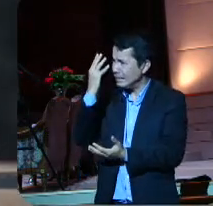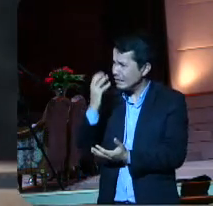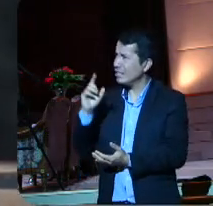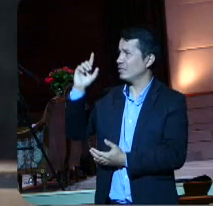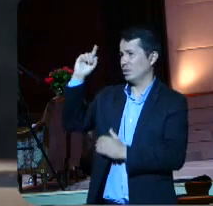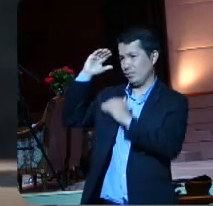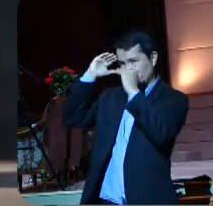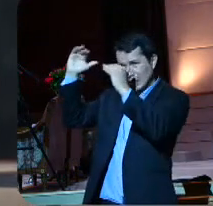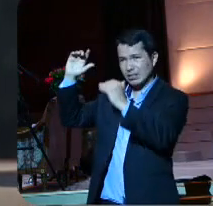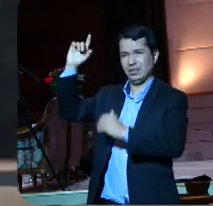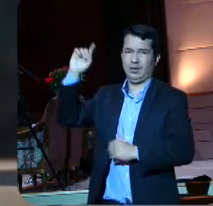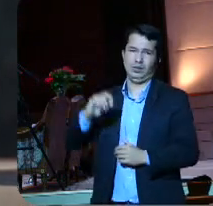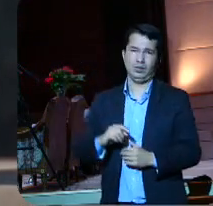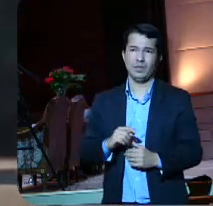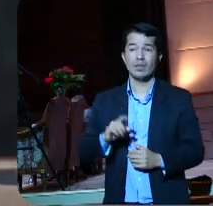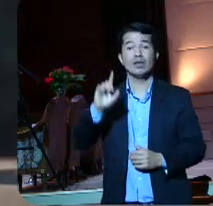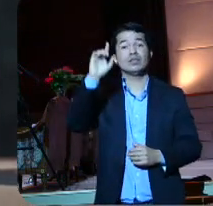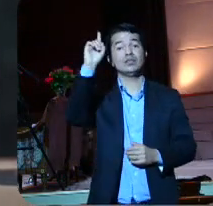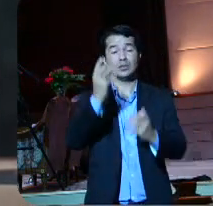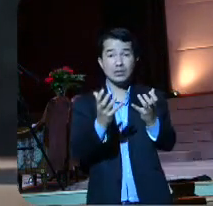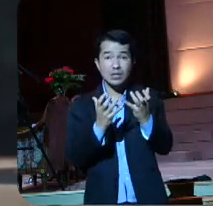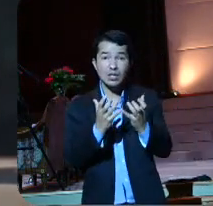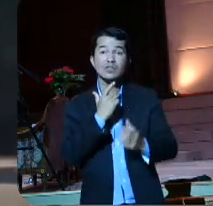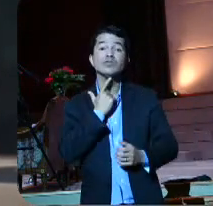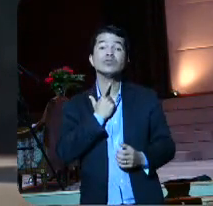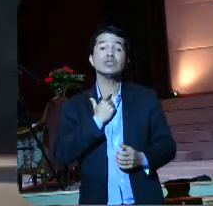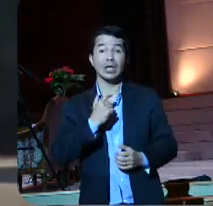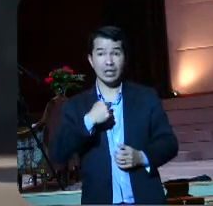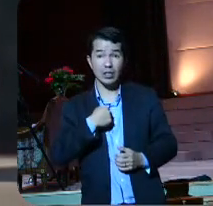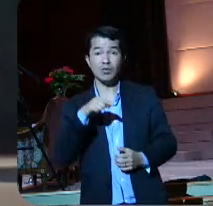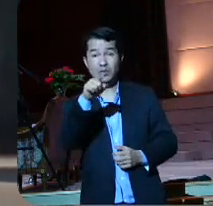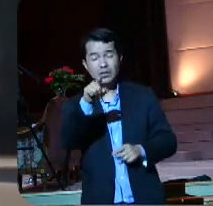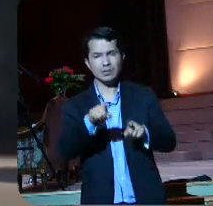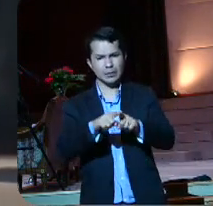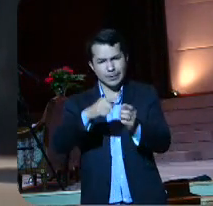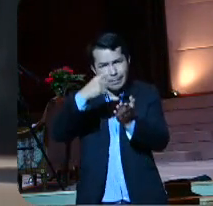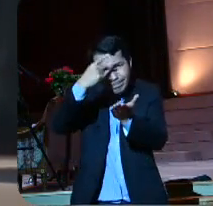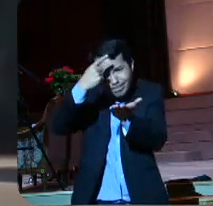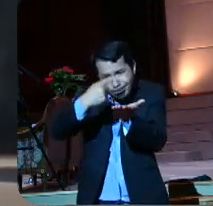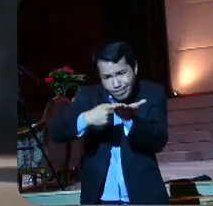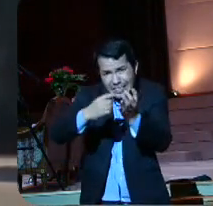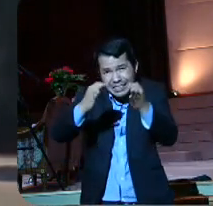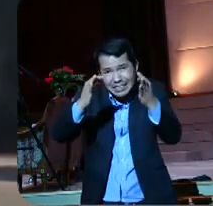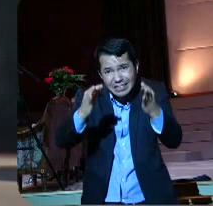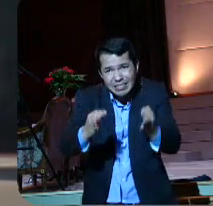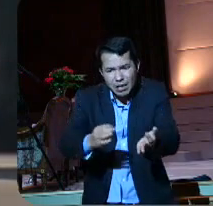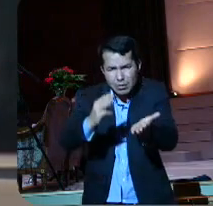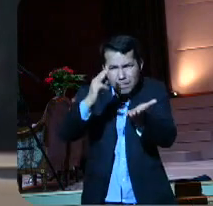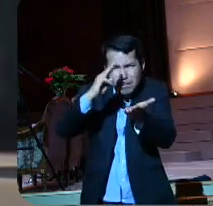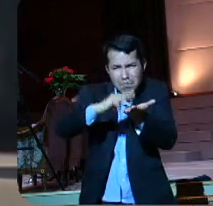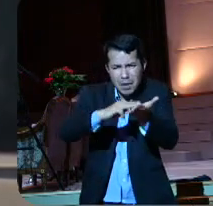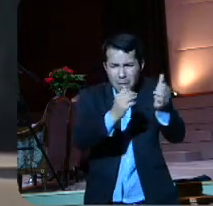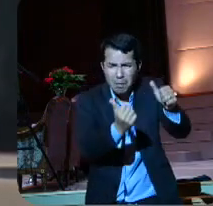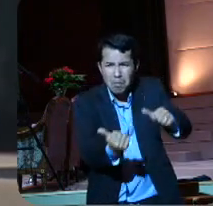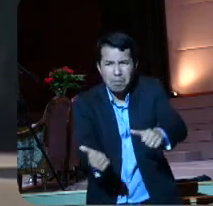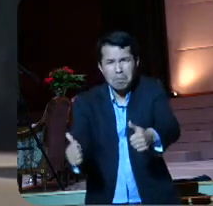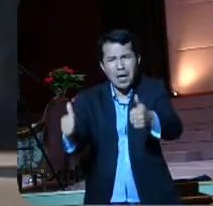E a vontade de Deus é que a gente esteja comprometido sim com Ele, mas do jeito dEle e para a glória